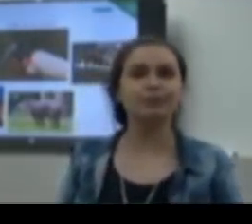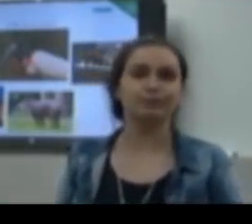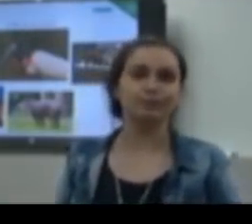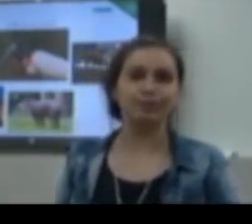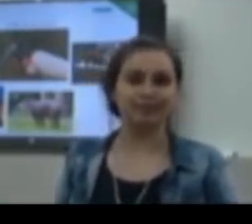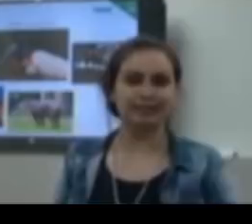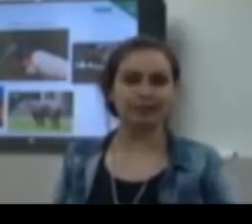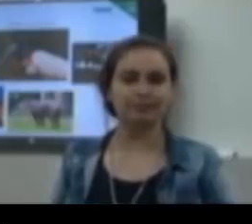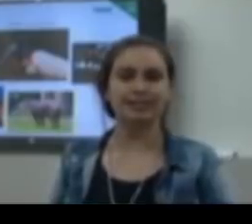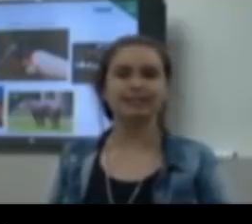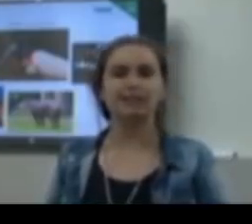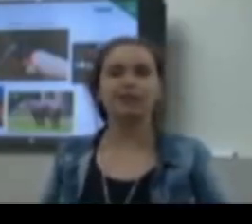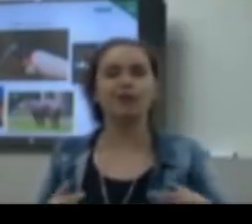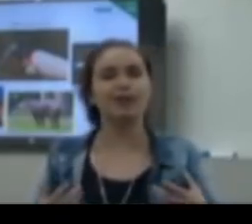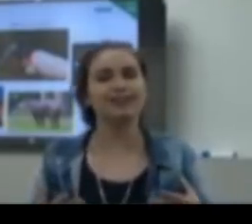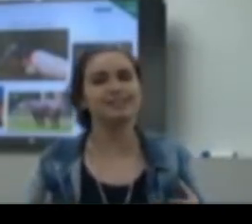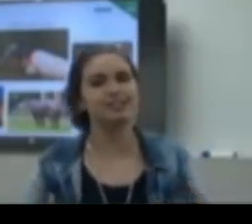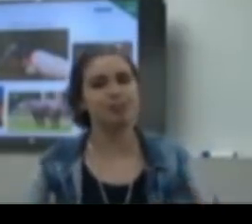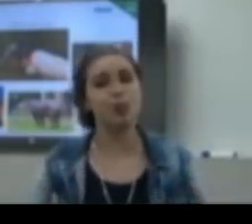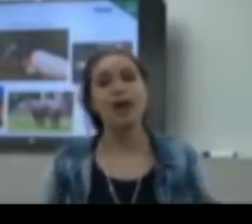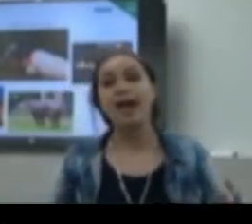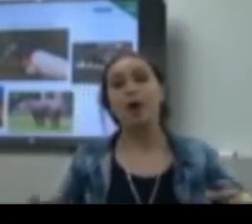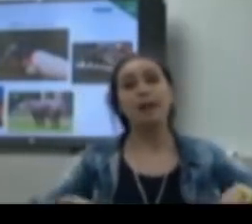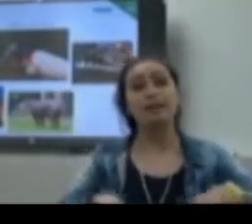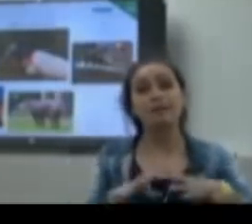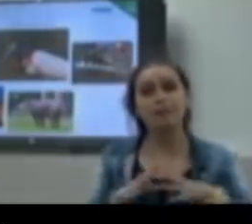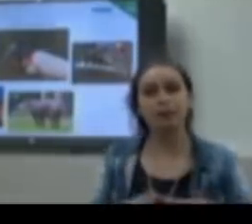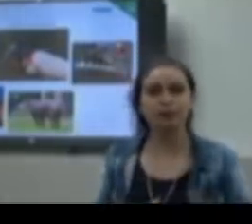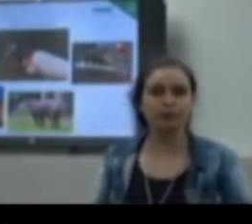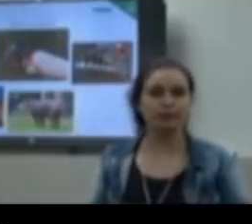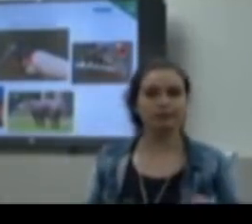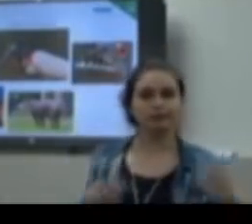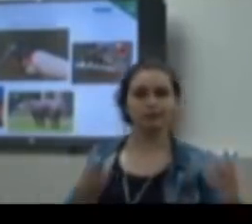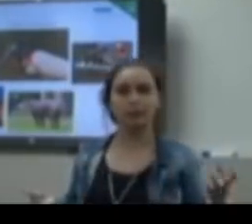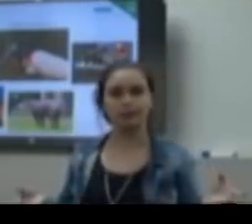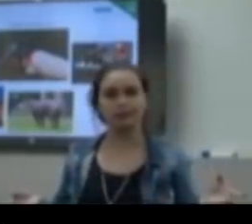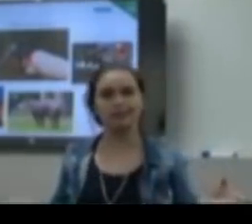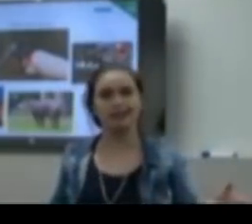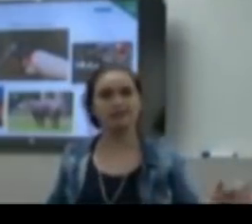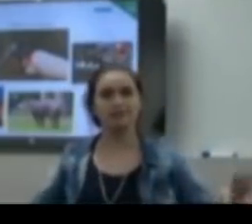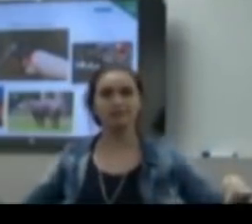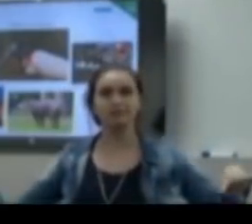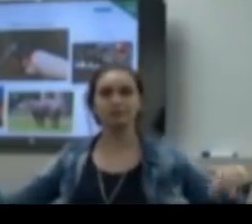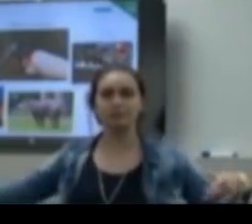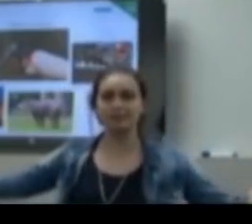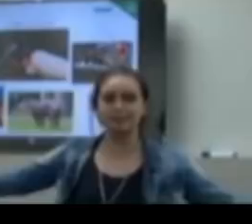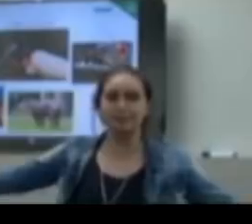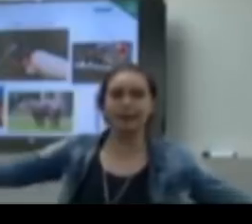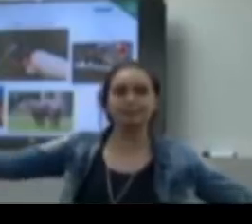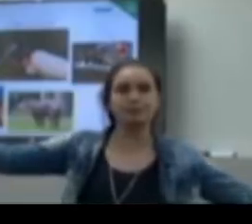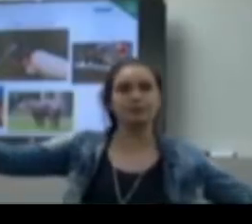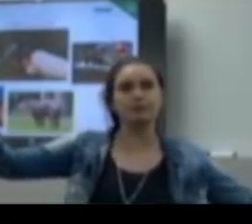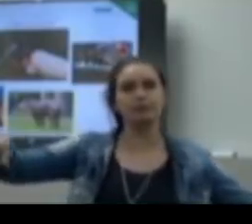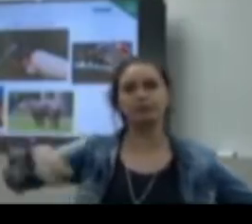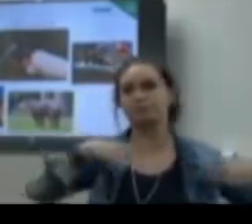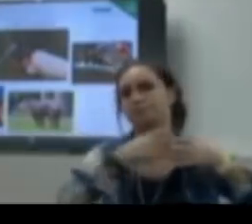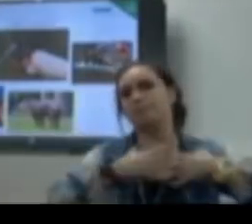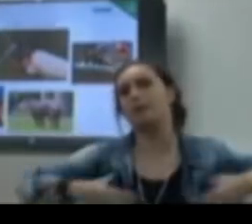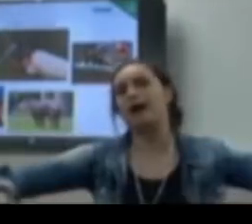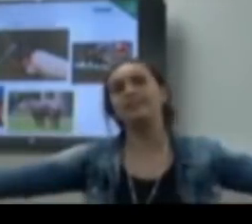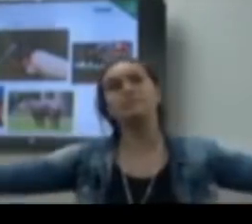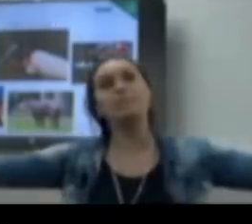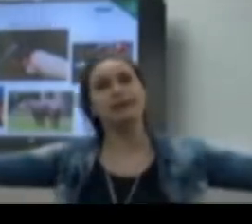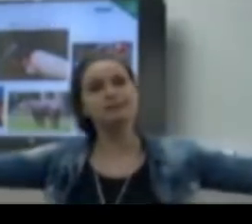que é símbolo do Pantanal, tá? Então ele ocorre nessa região. É uma ave muito bonita, eu já tive a oportunidade de ver um tuiuiu passando perto de mim